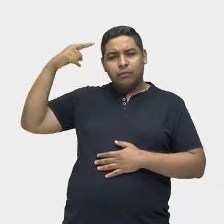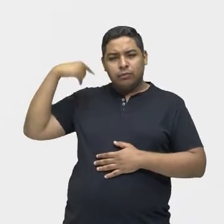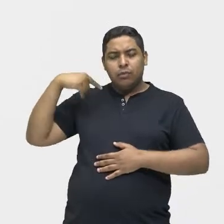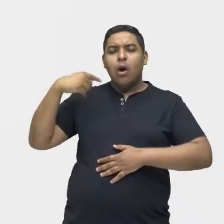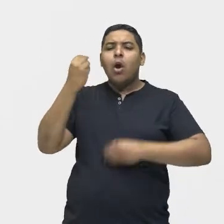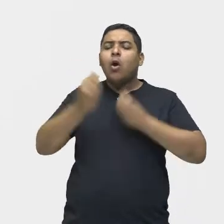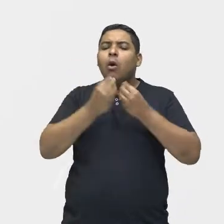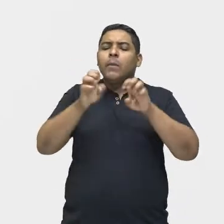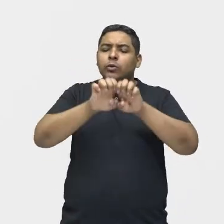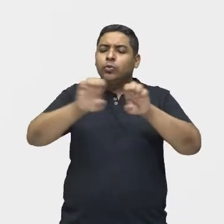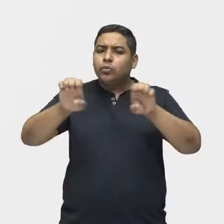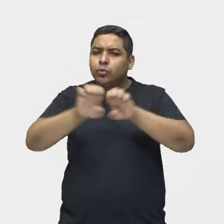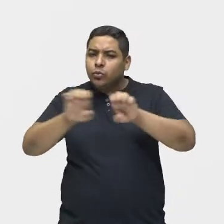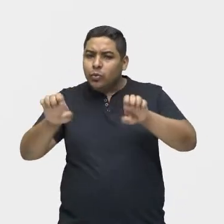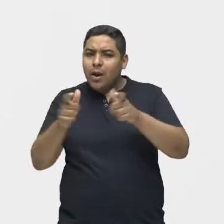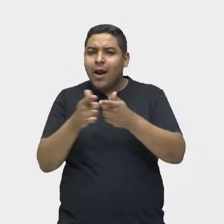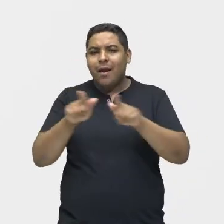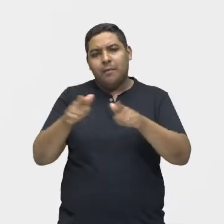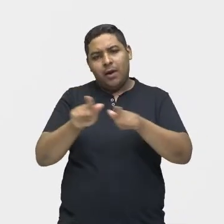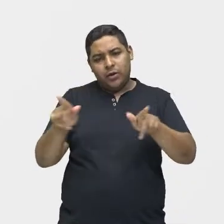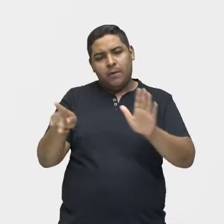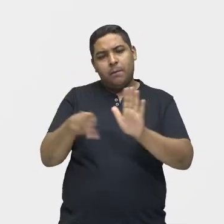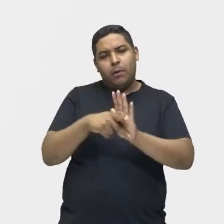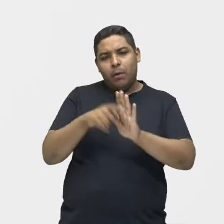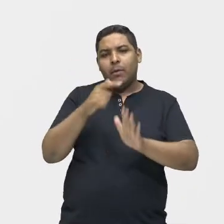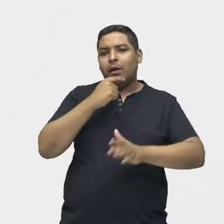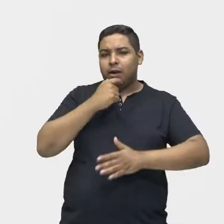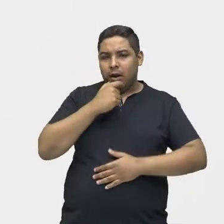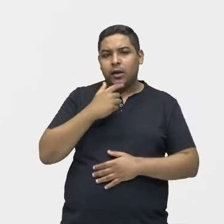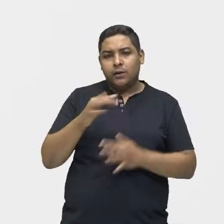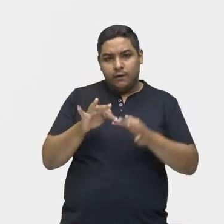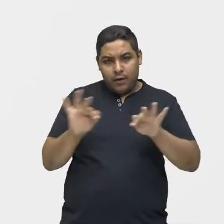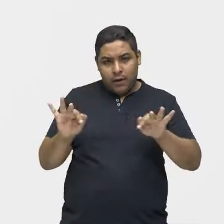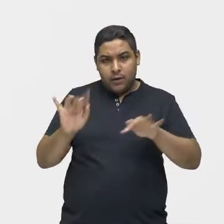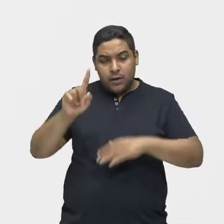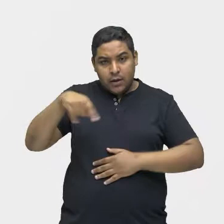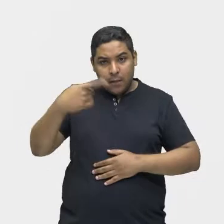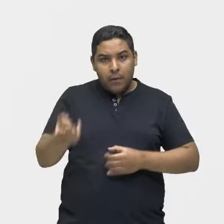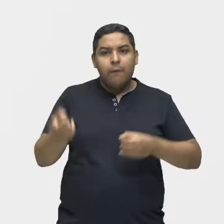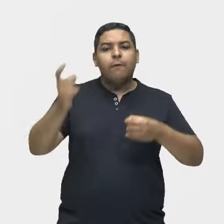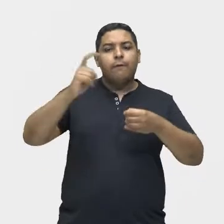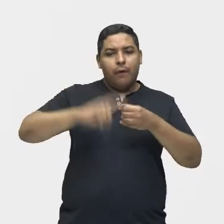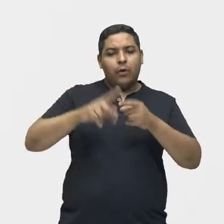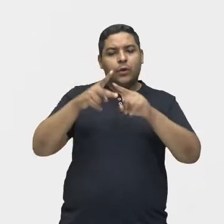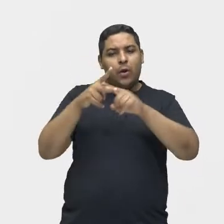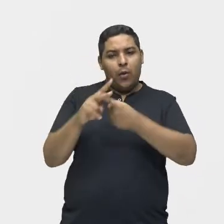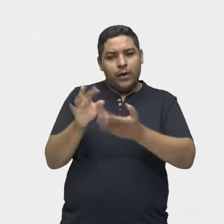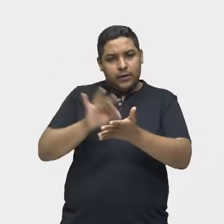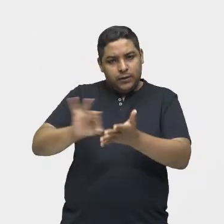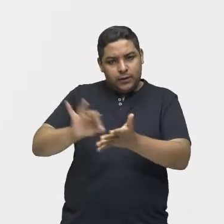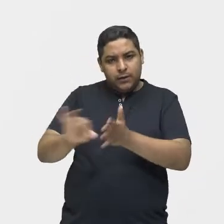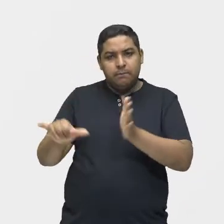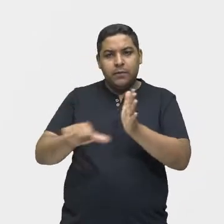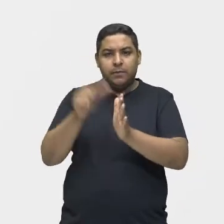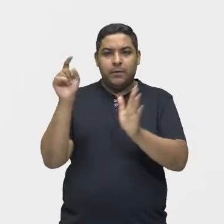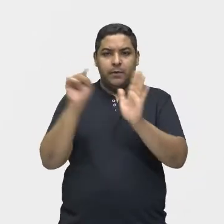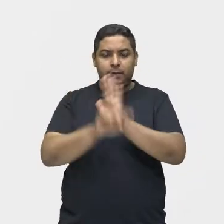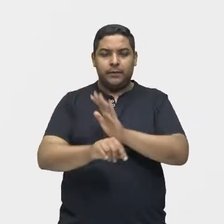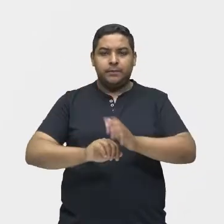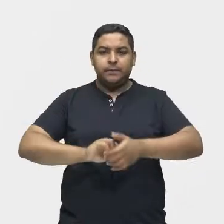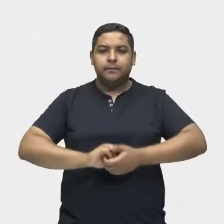formas interrogativas, não é? E aí, assim que vocês encontrarem, nós voltamos aí com a correção dessa primeira questão.